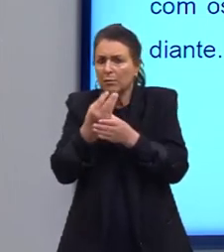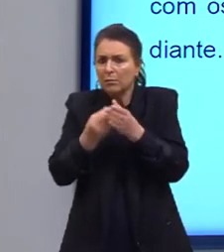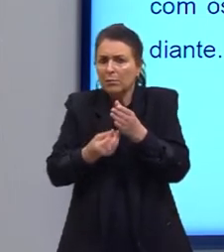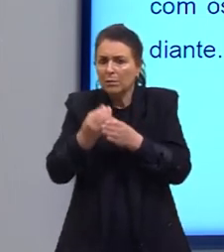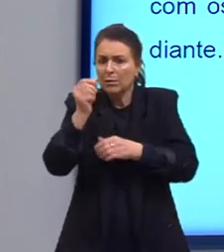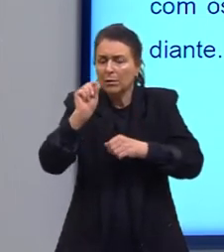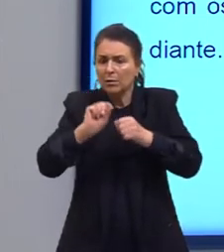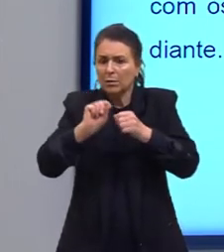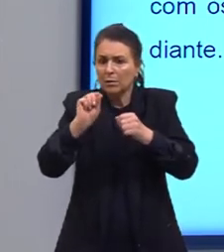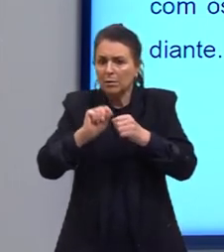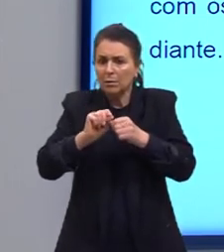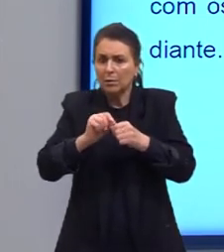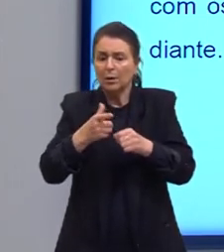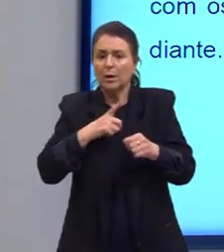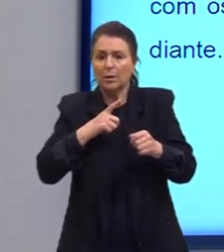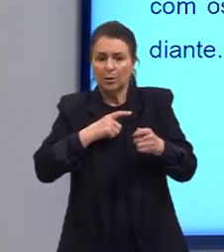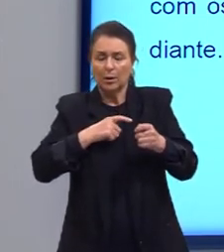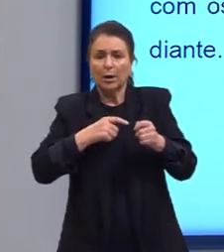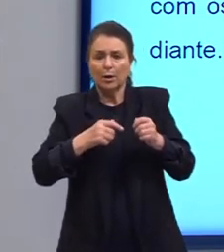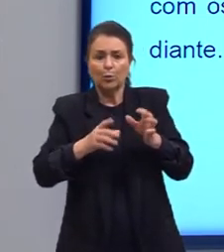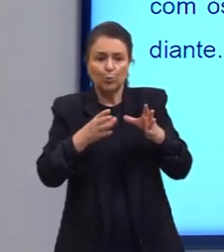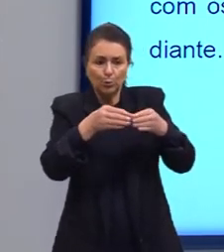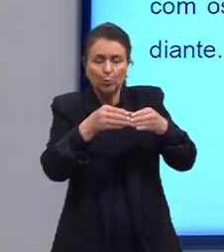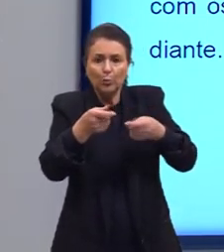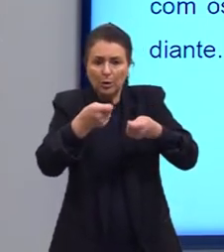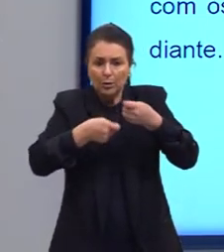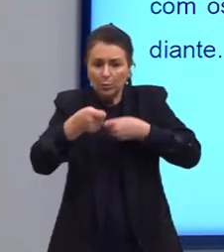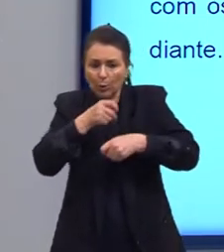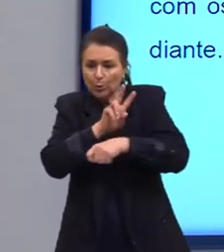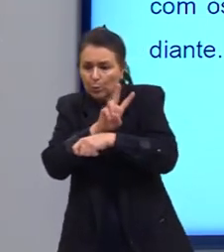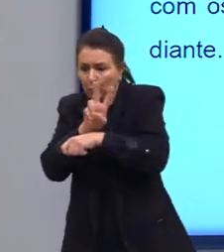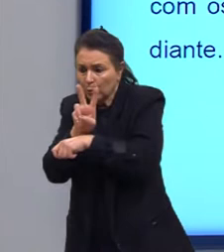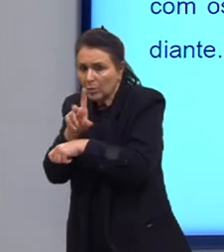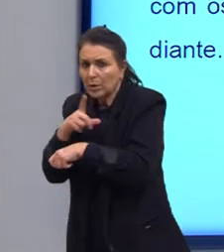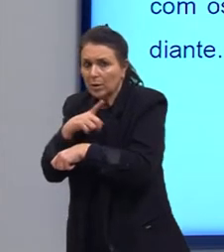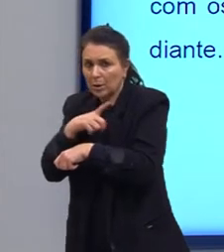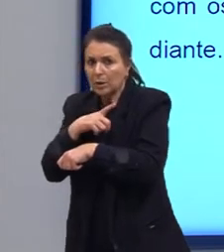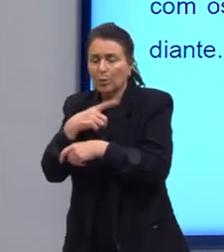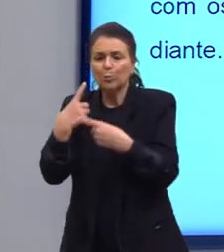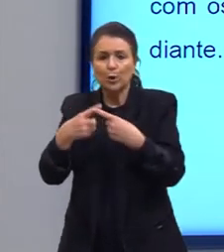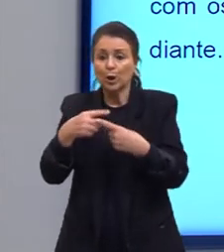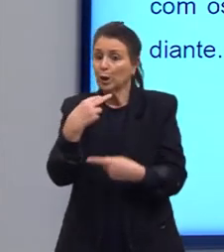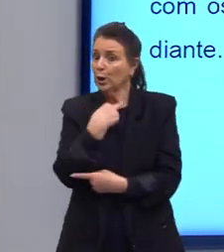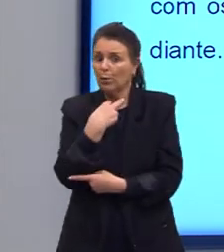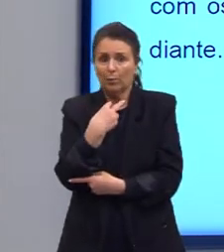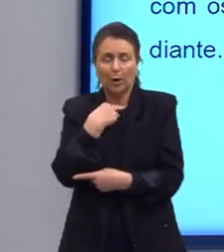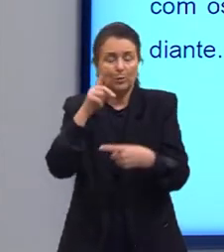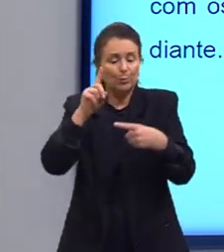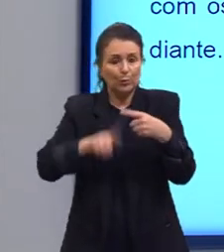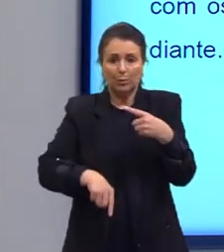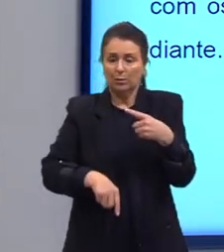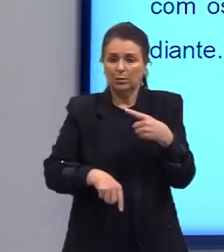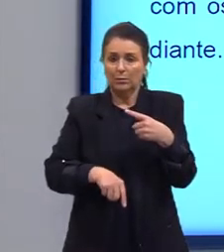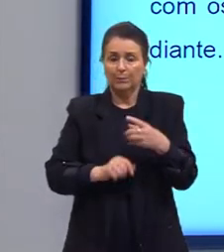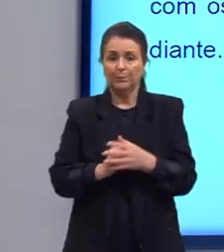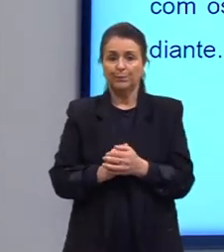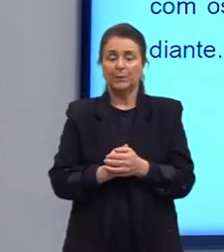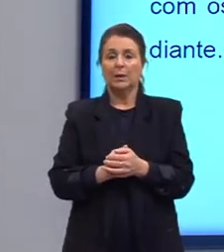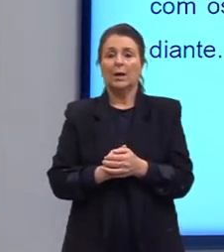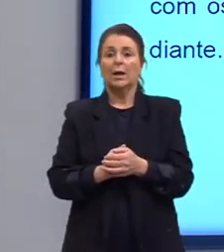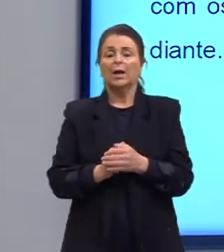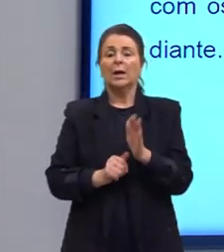que controla as emissões e monitora se está tendo ou não porque não pode ter então ele